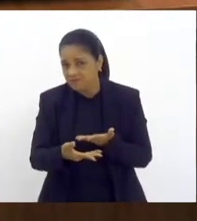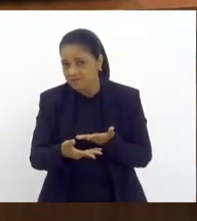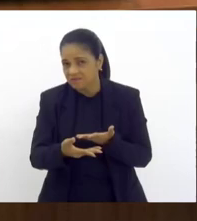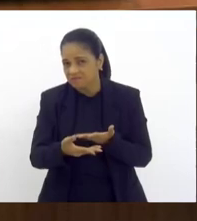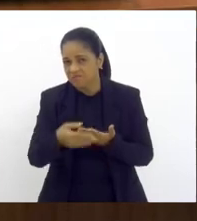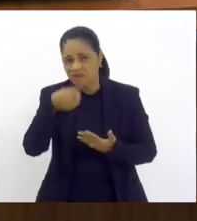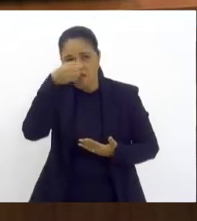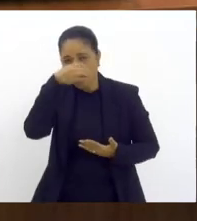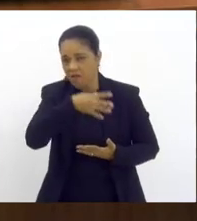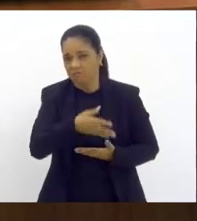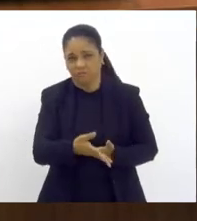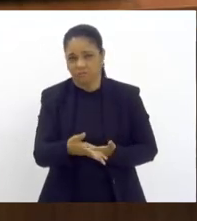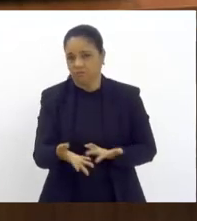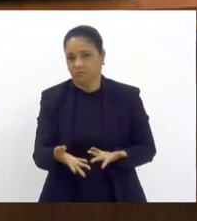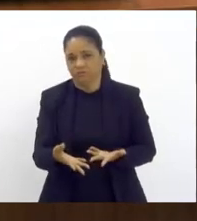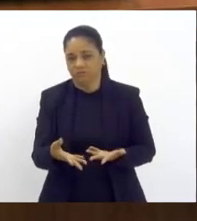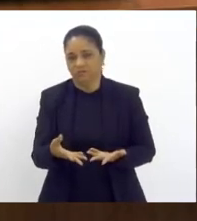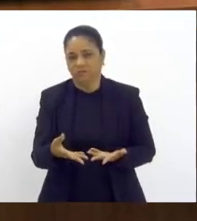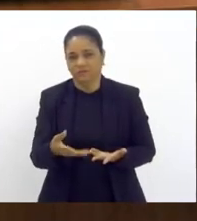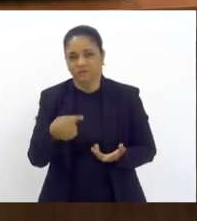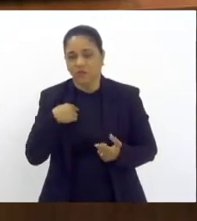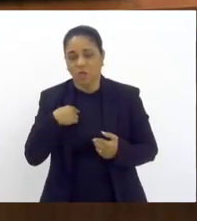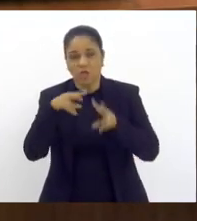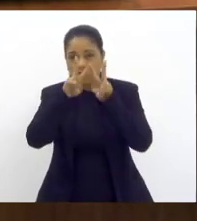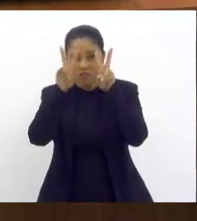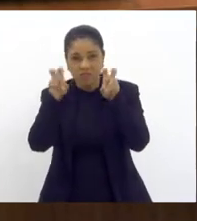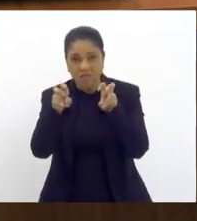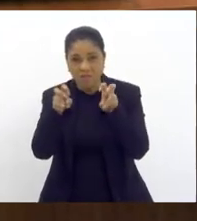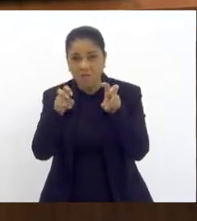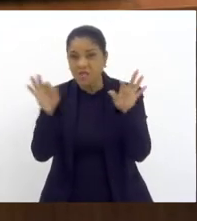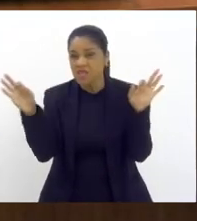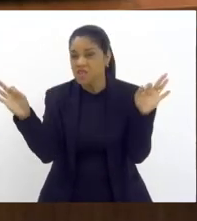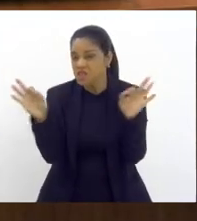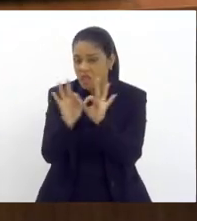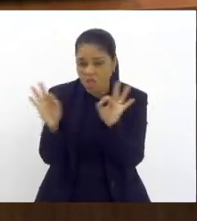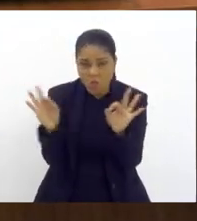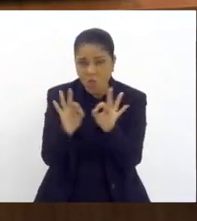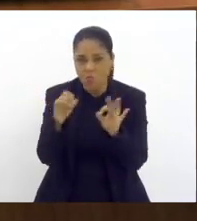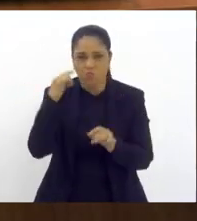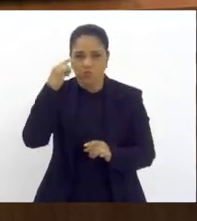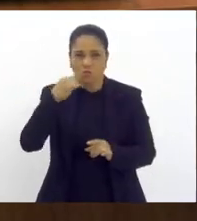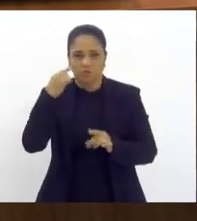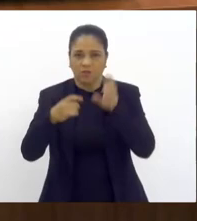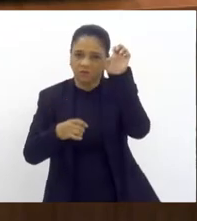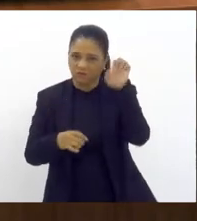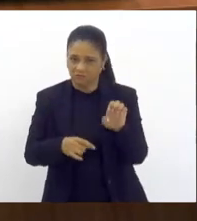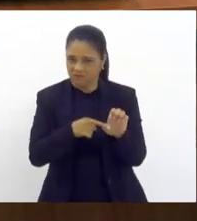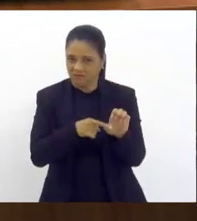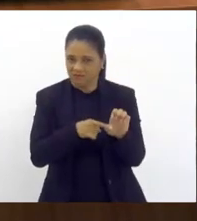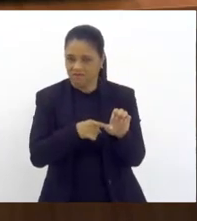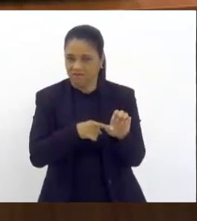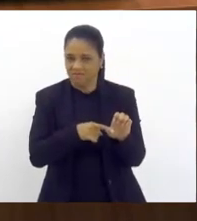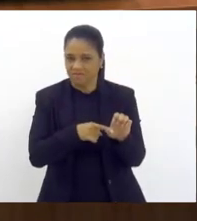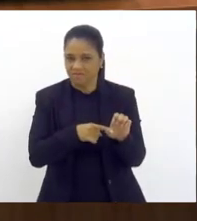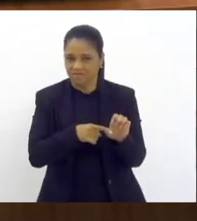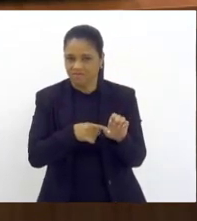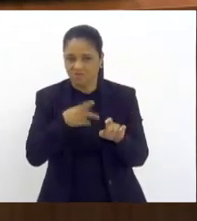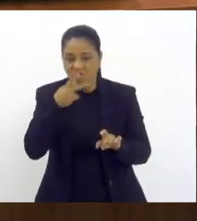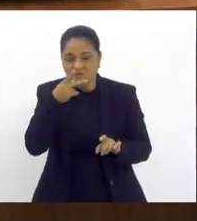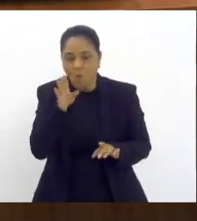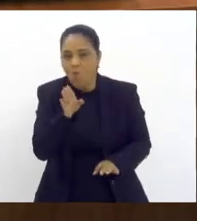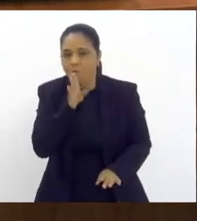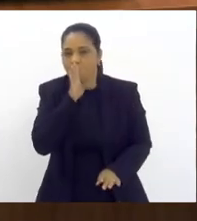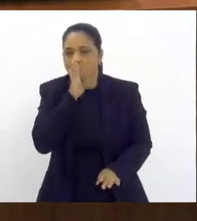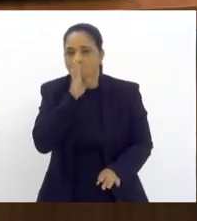discutindo um tema pertinente. Eu não escutei nenhum deputado da esquerda, nenhum deputado ou deputada, fazer qualquer menção